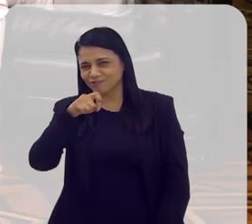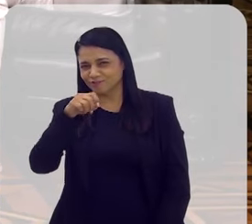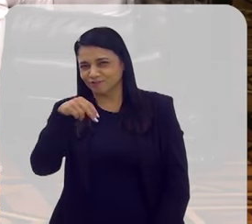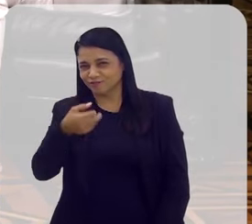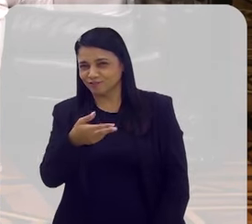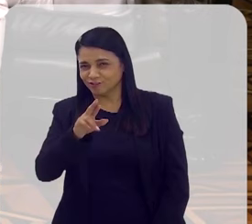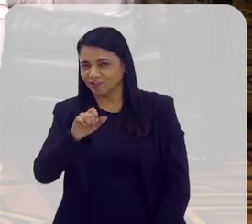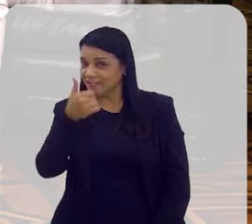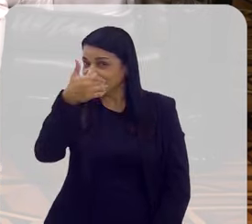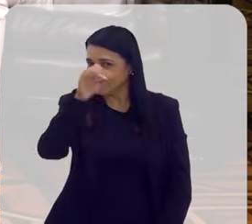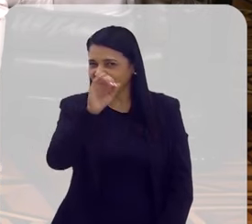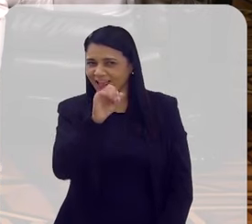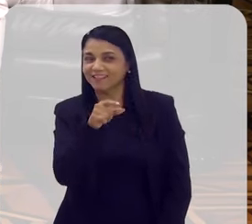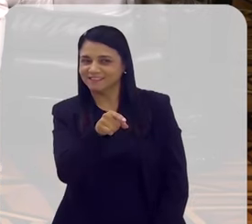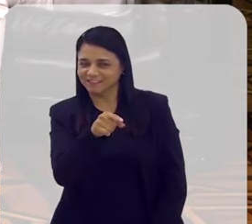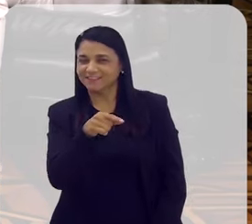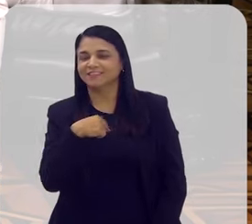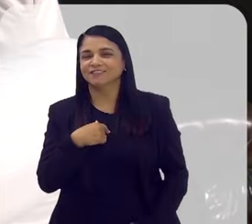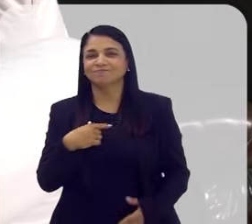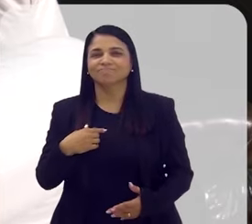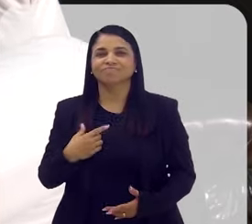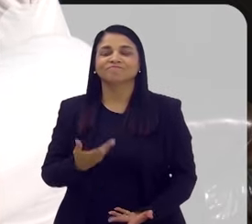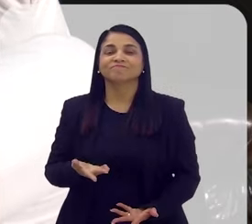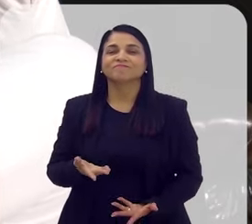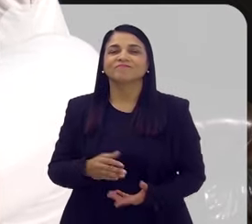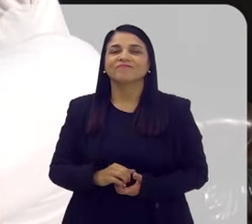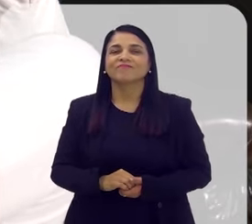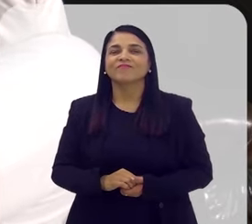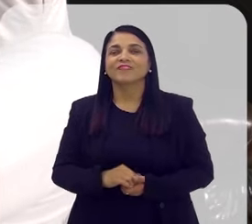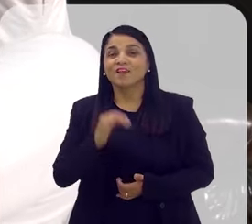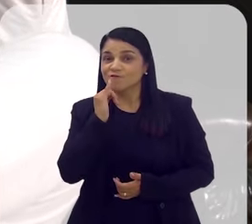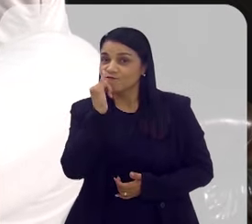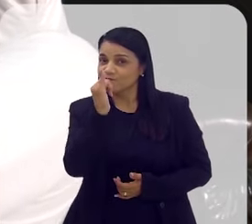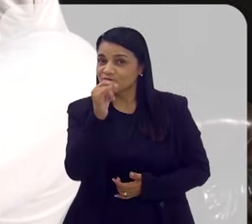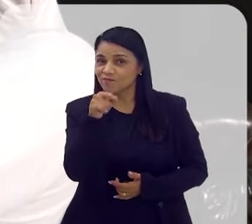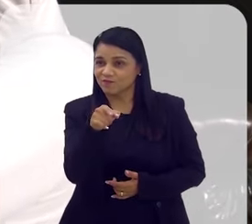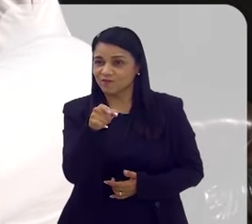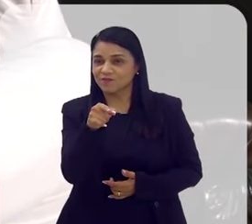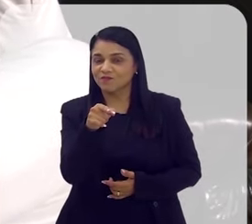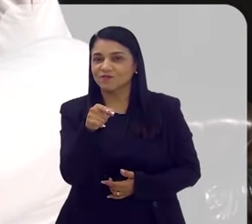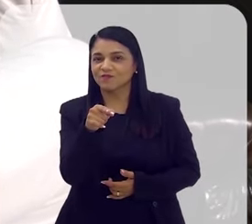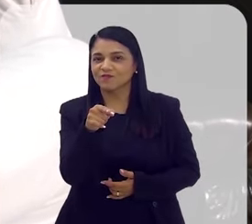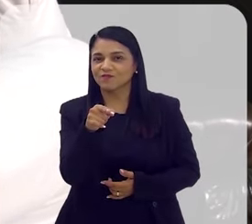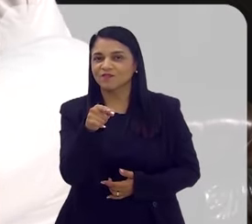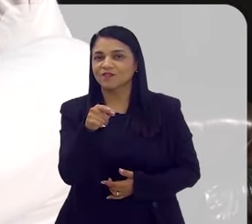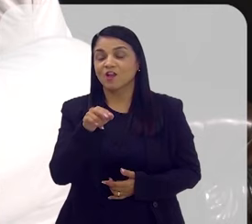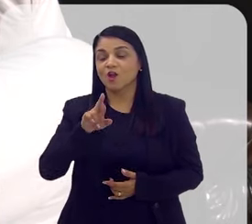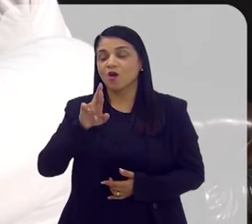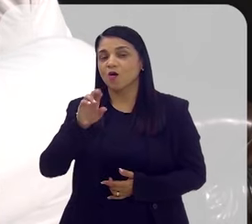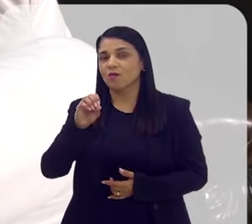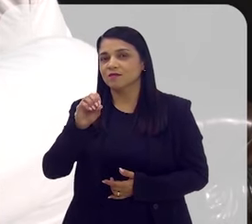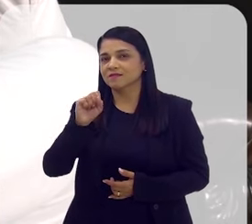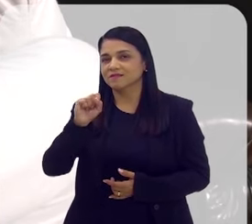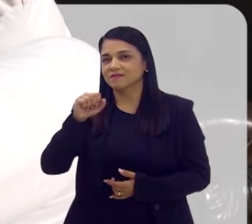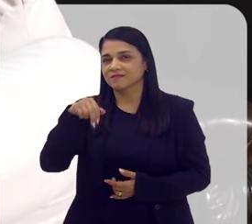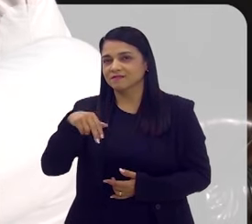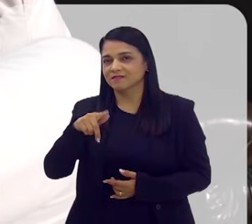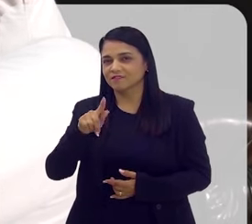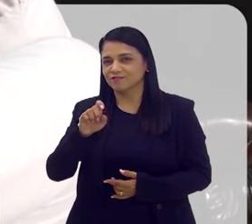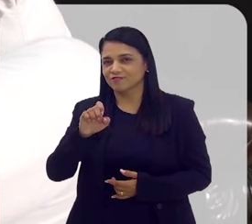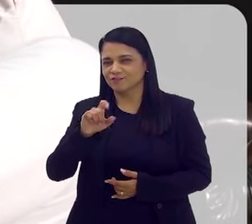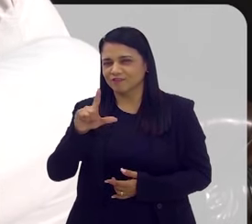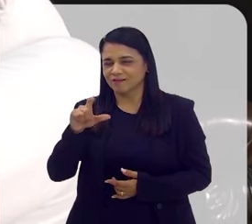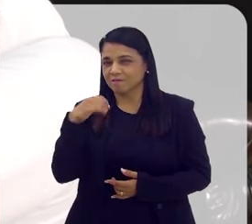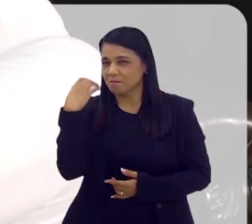10. Sucesso total. Gente, eu quero dizer para você que eu quero agora que a